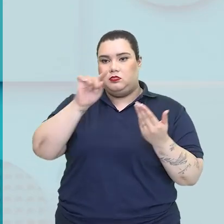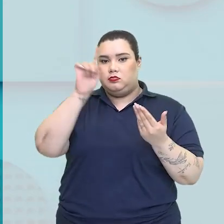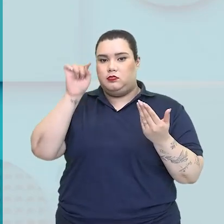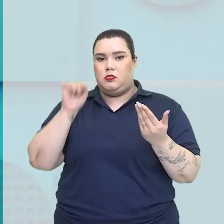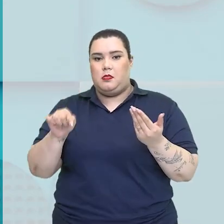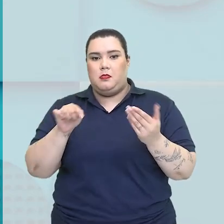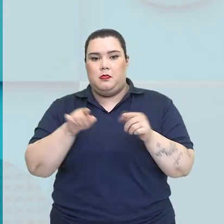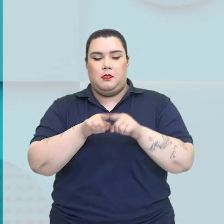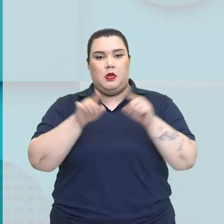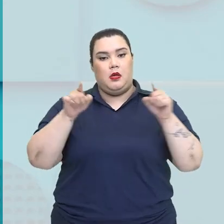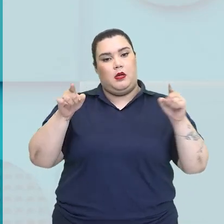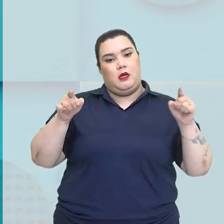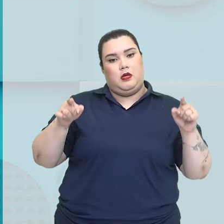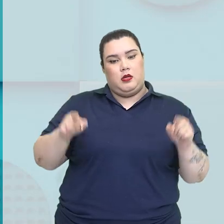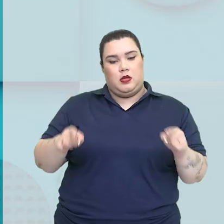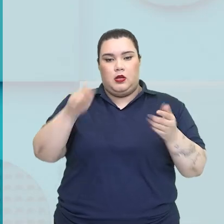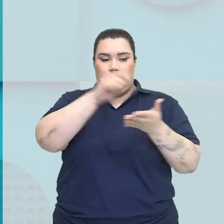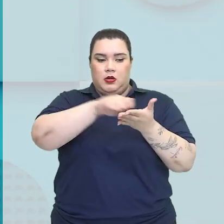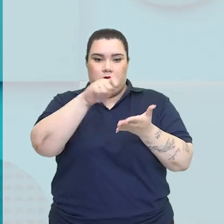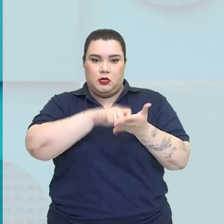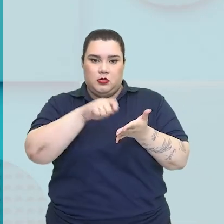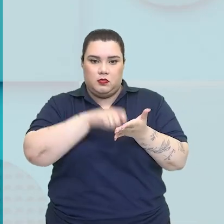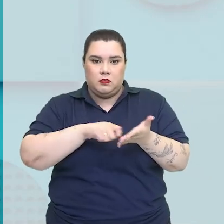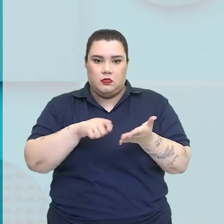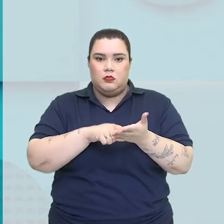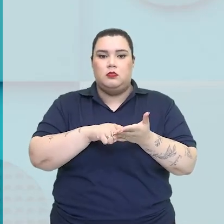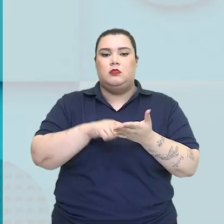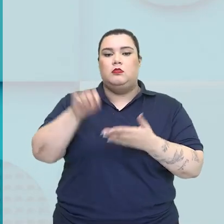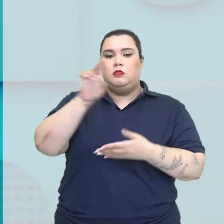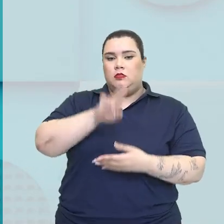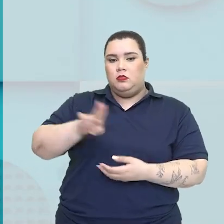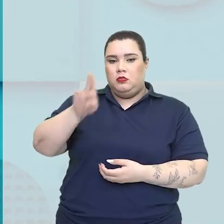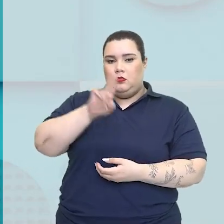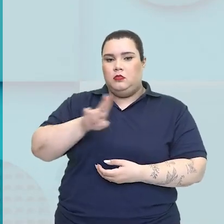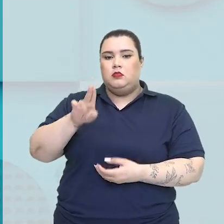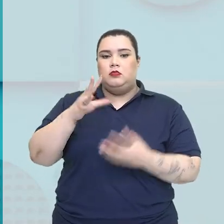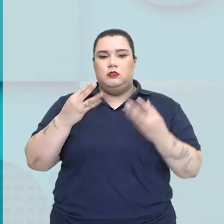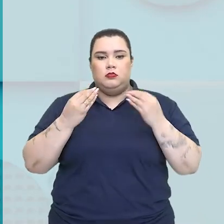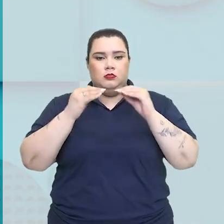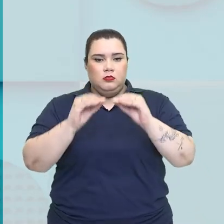interrogação, mas na escrita eu vou utilizar, assim,